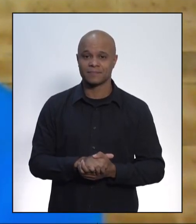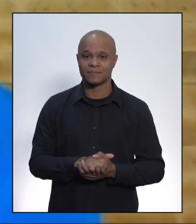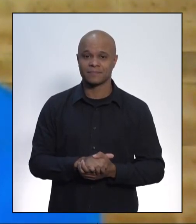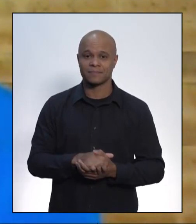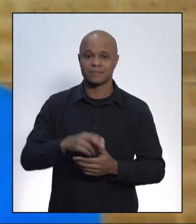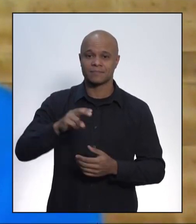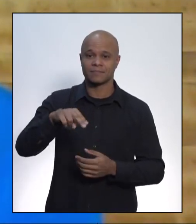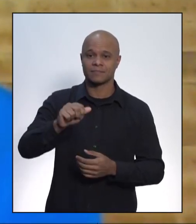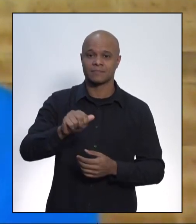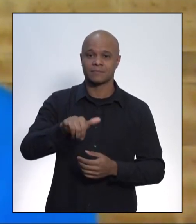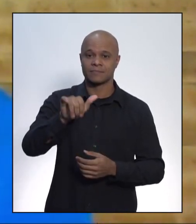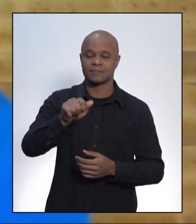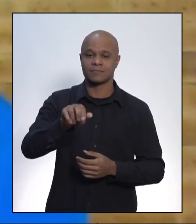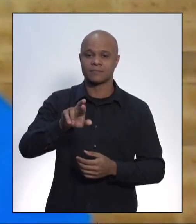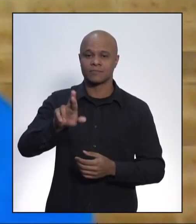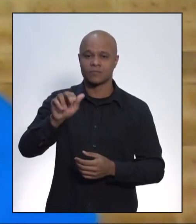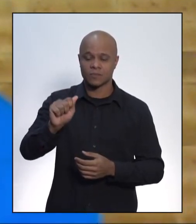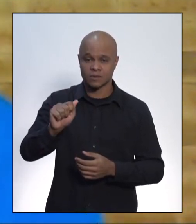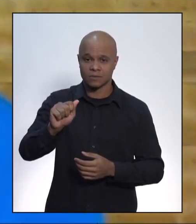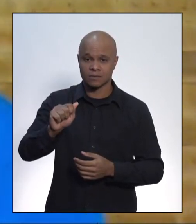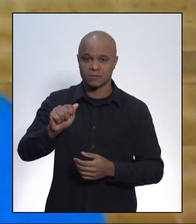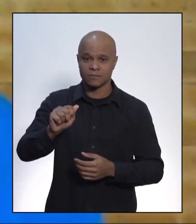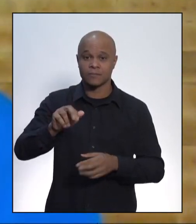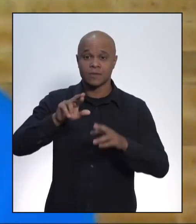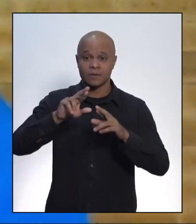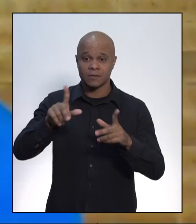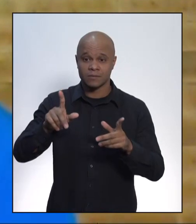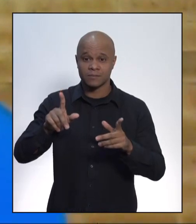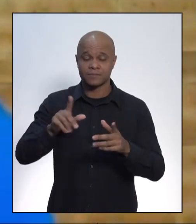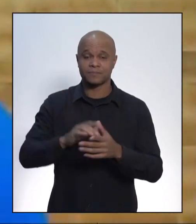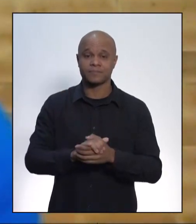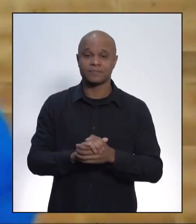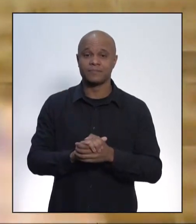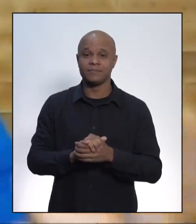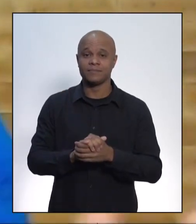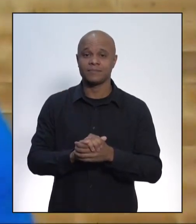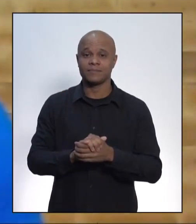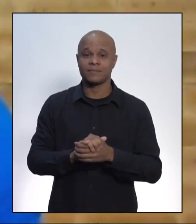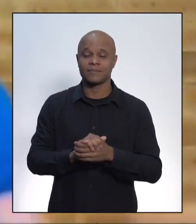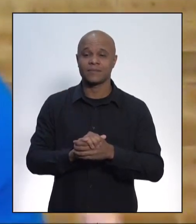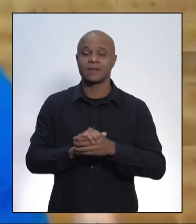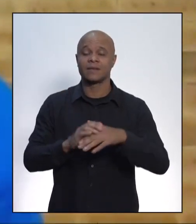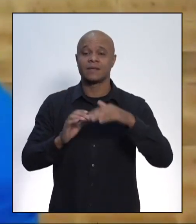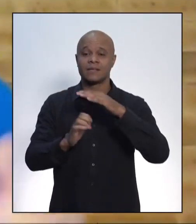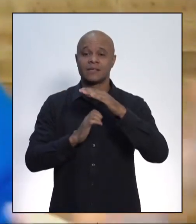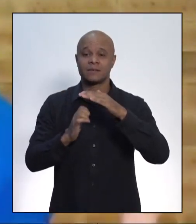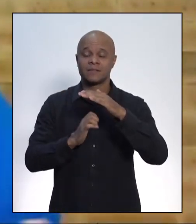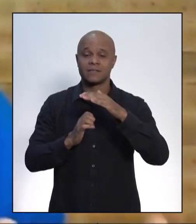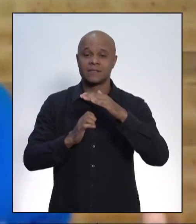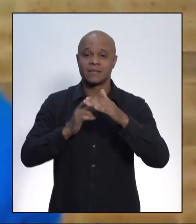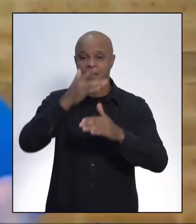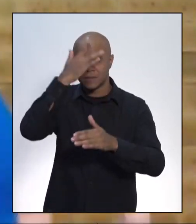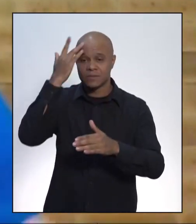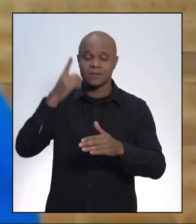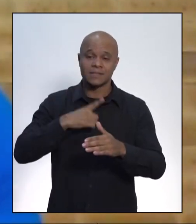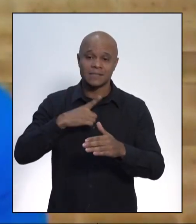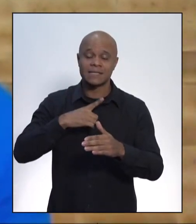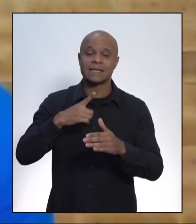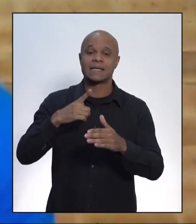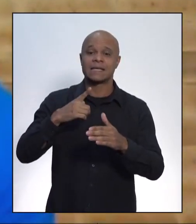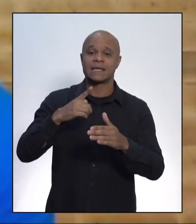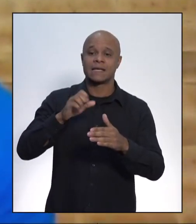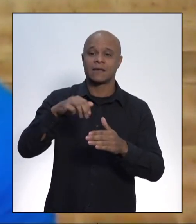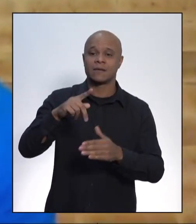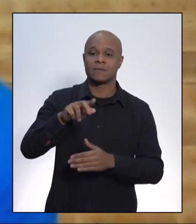A diferença entre empresário e empreendedor. Olha, acho que empresário é o cara que tem uma empresa. O empreendedor também tem uma empresa, mas acho que a diferença